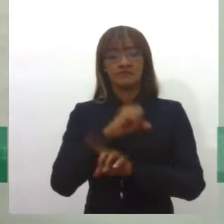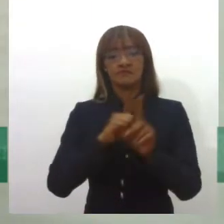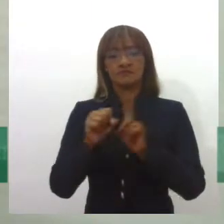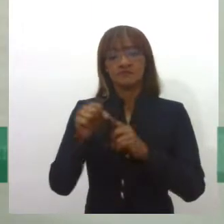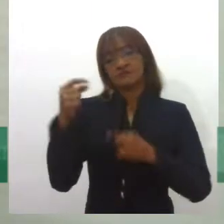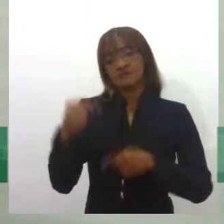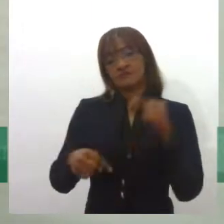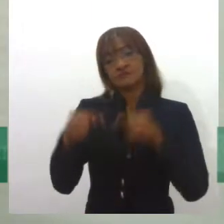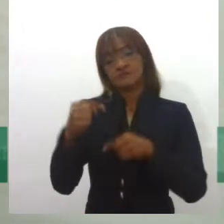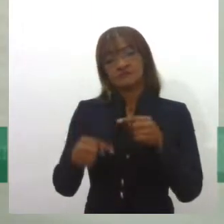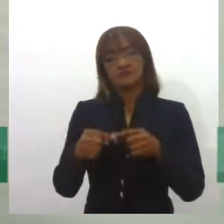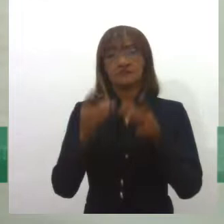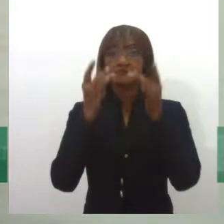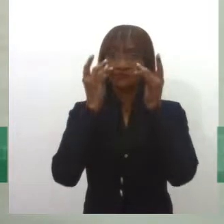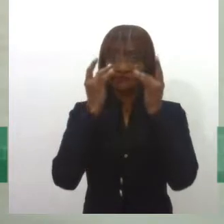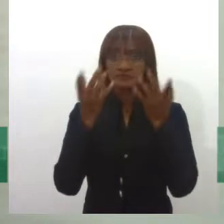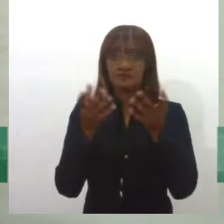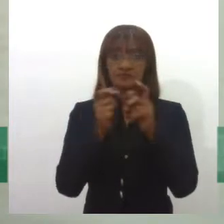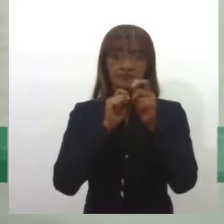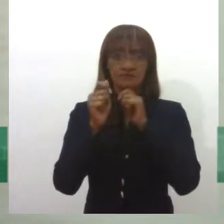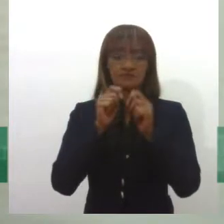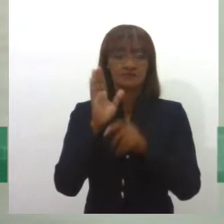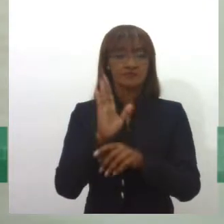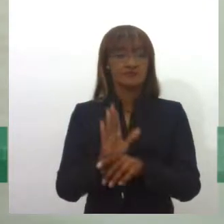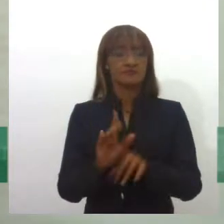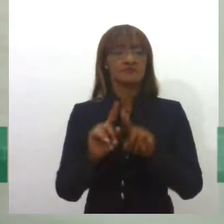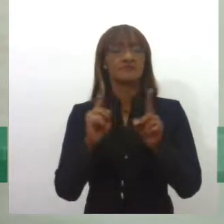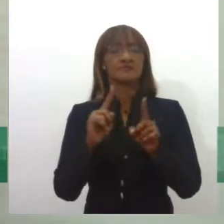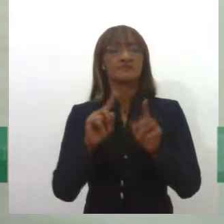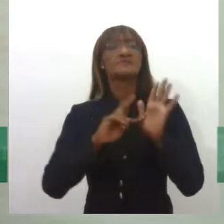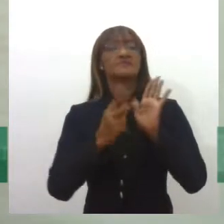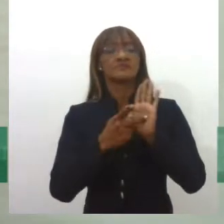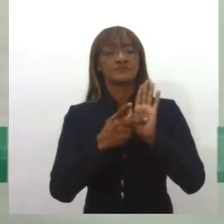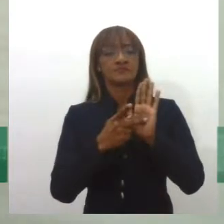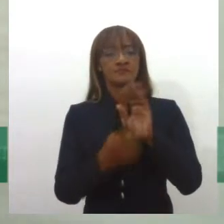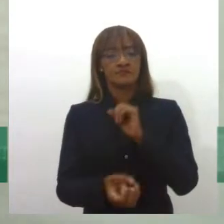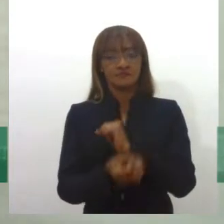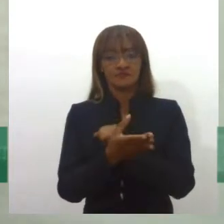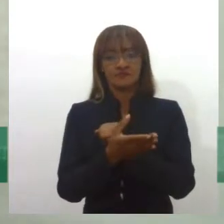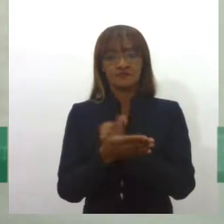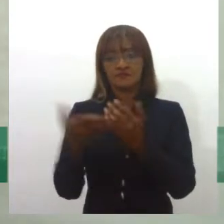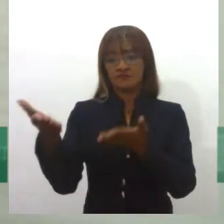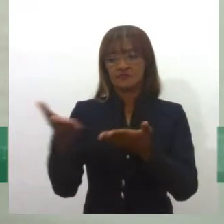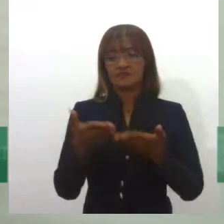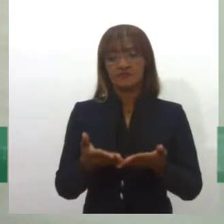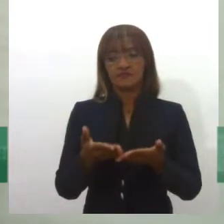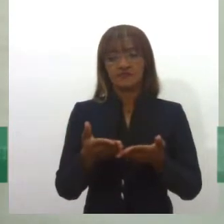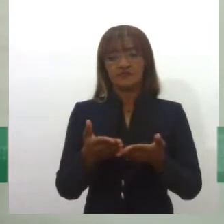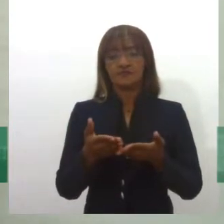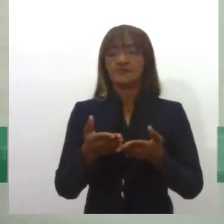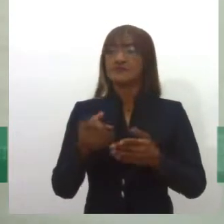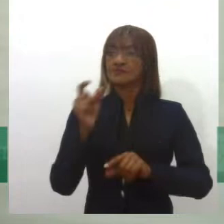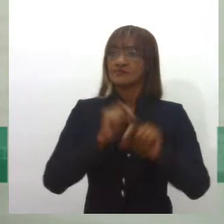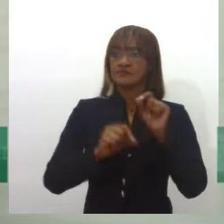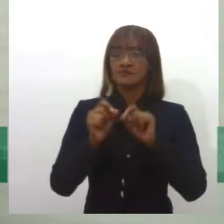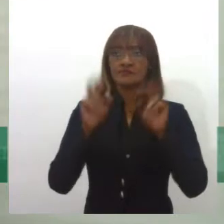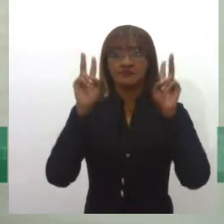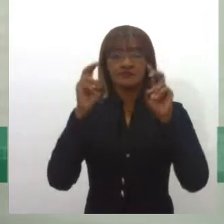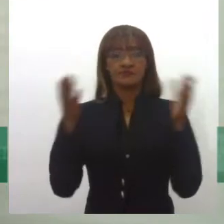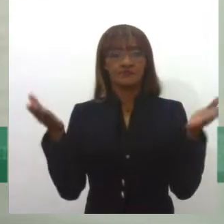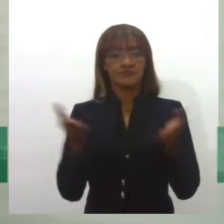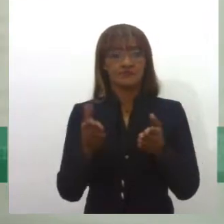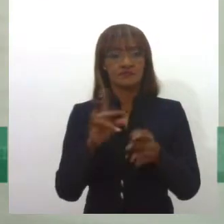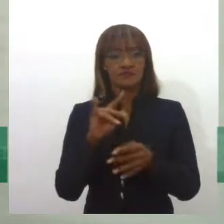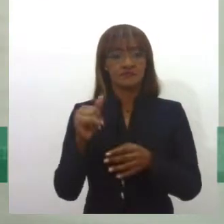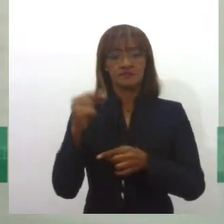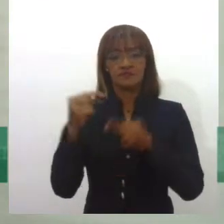e chama a atenção na imprensa. Mas o que é corrupção? Eu te convido a começar a refletir sobre o tema a partir do